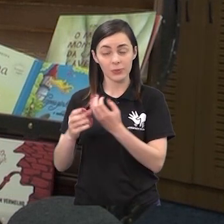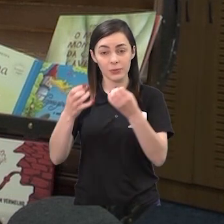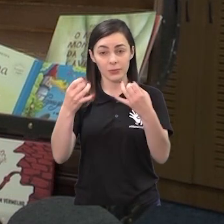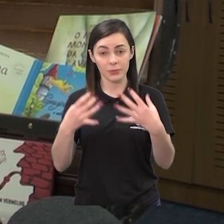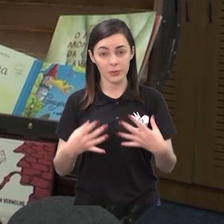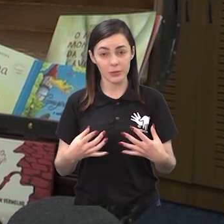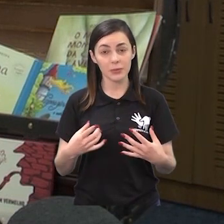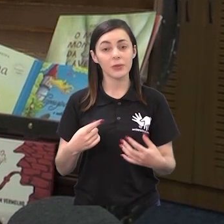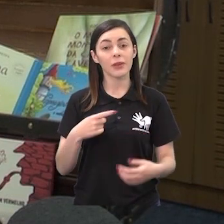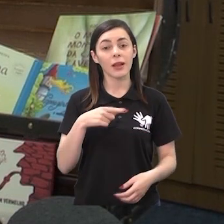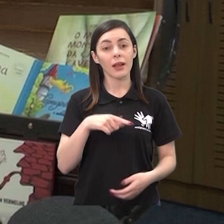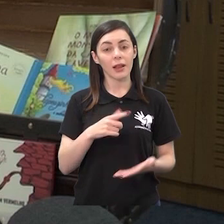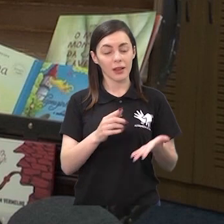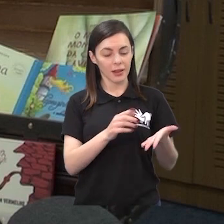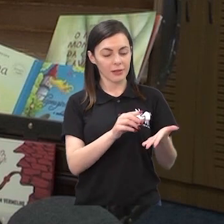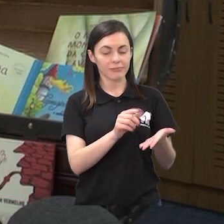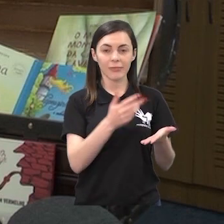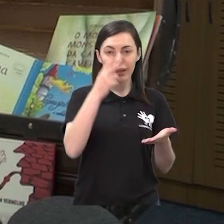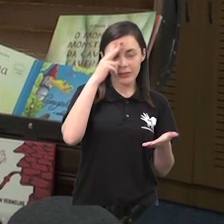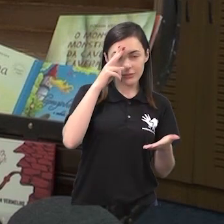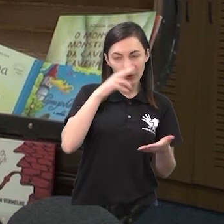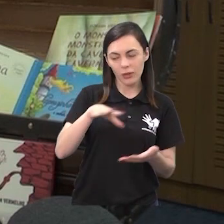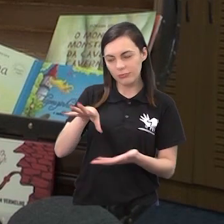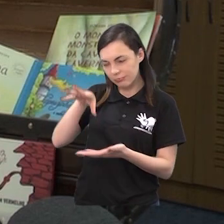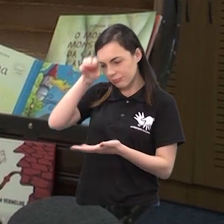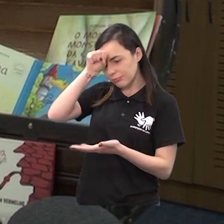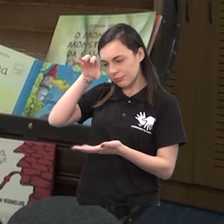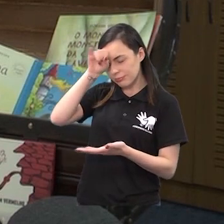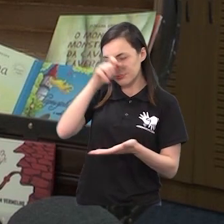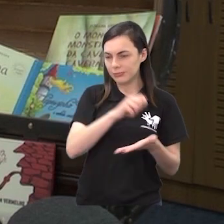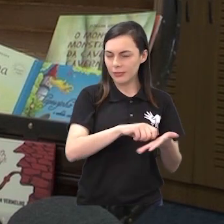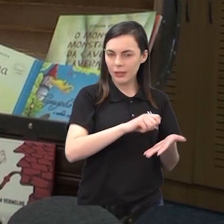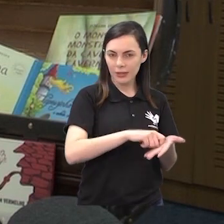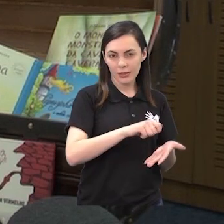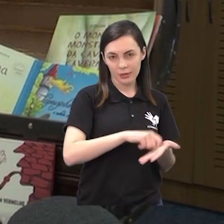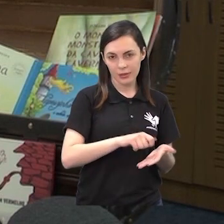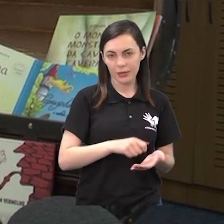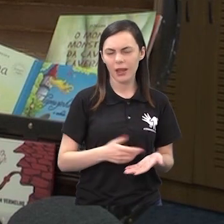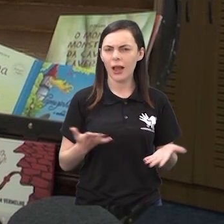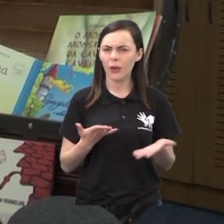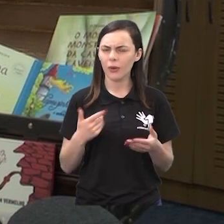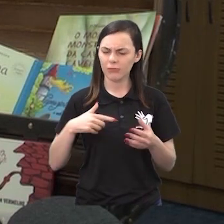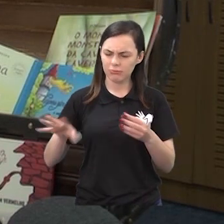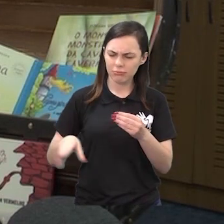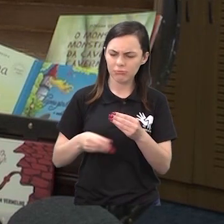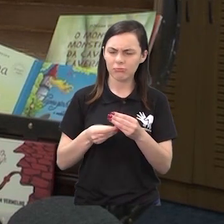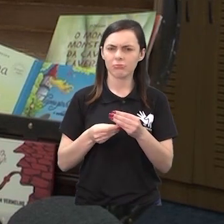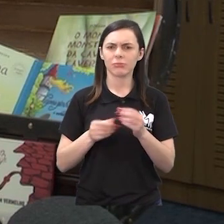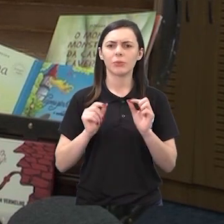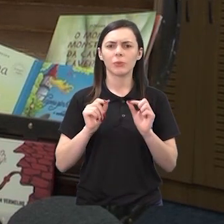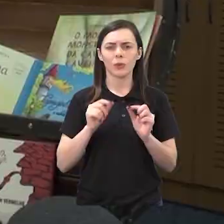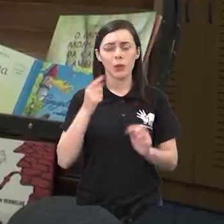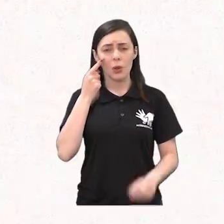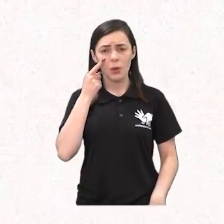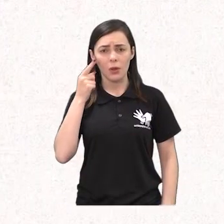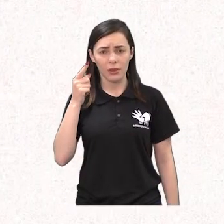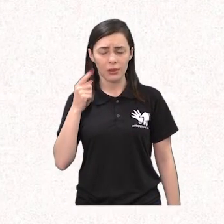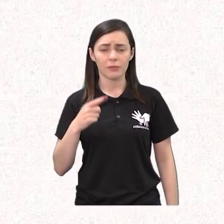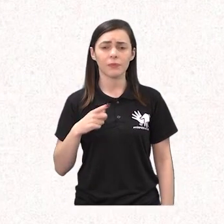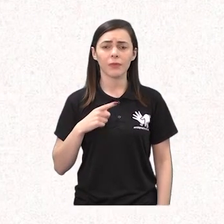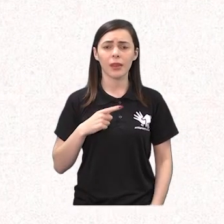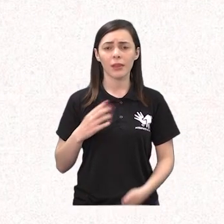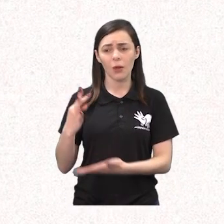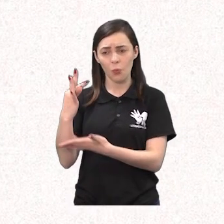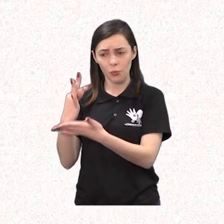foi inspiração nessas primeiras cenas da peça teatral. Agora quero fazer um adendo com vocês. Olhem lá,